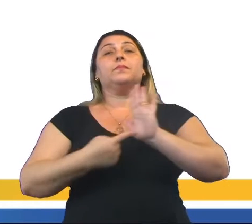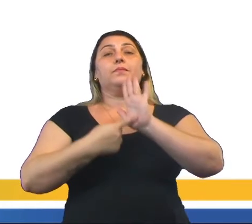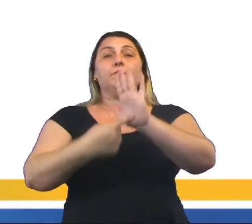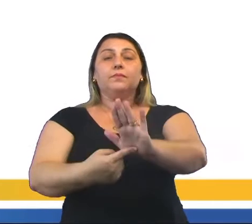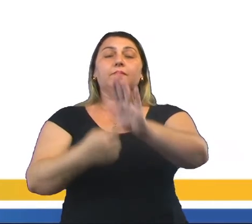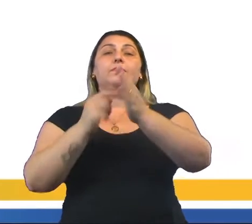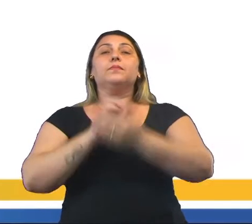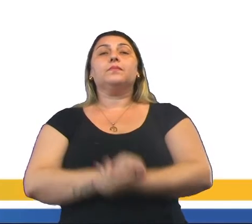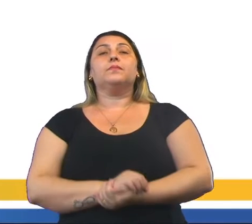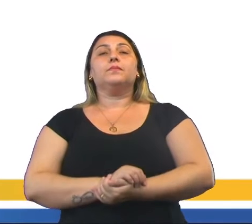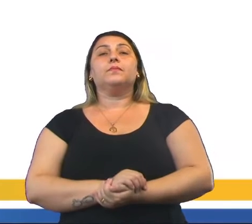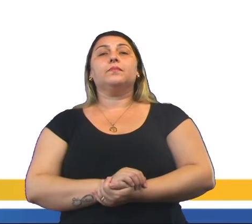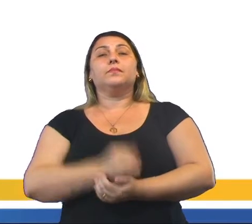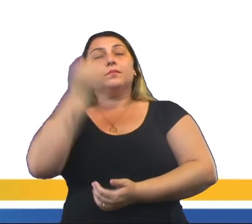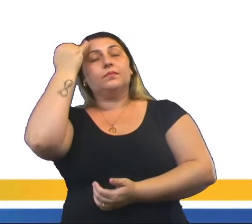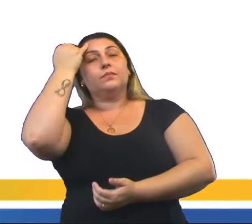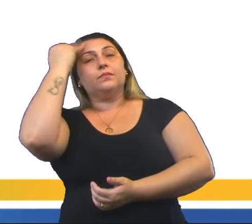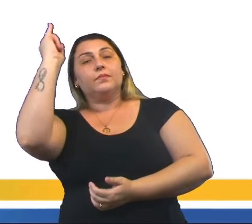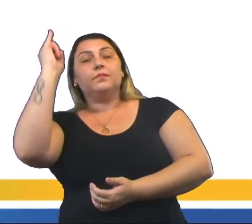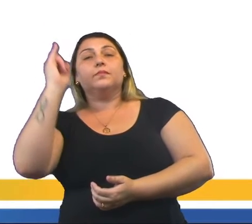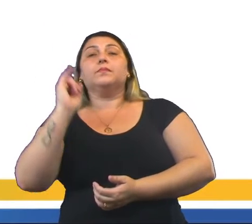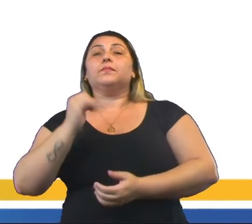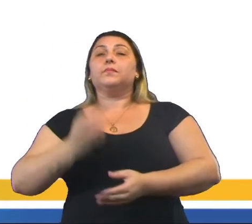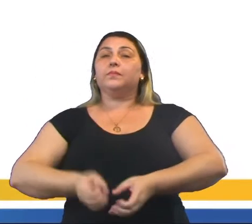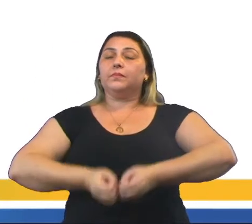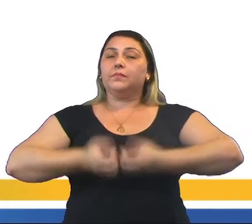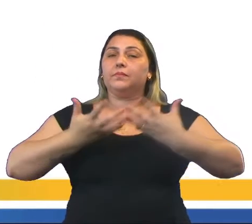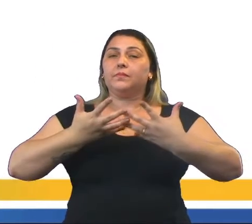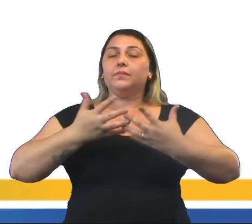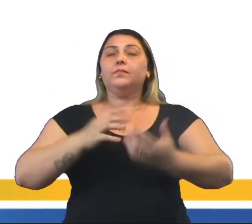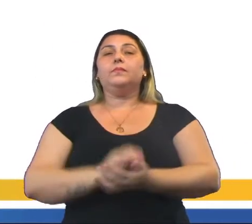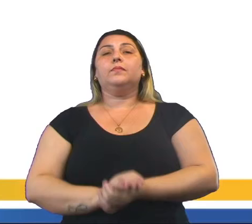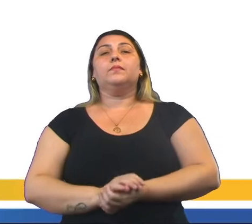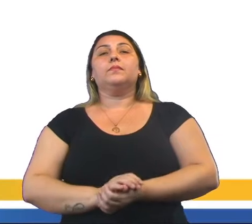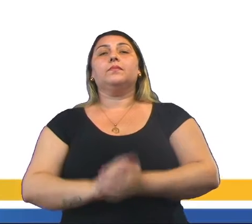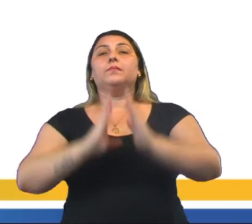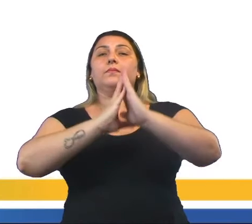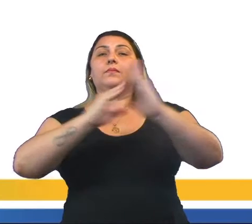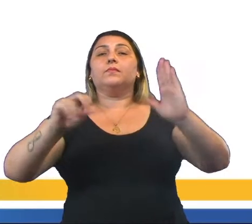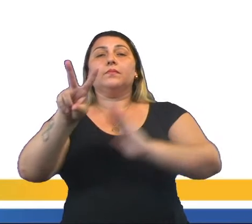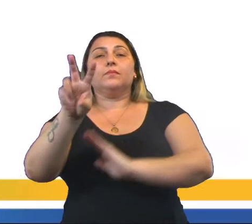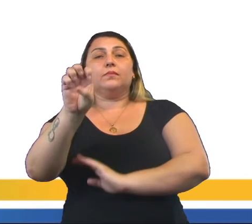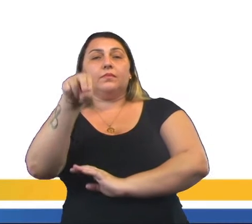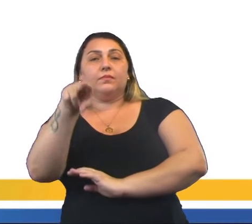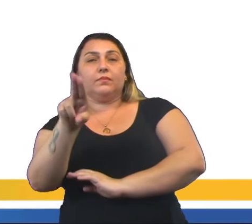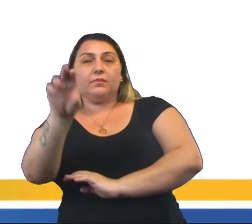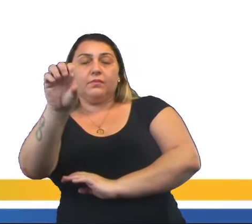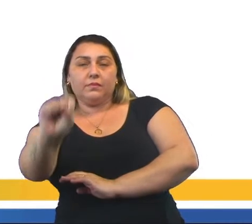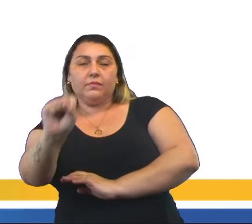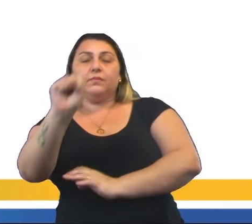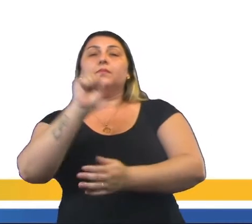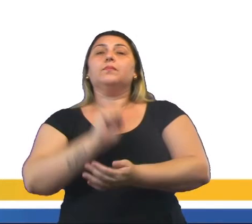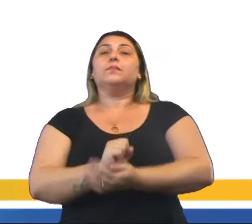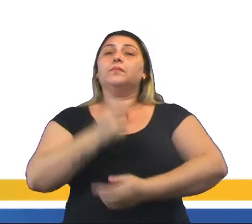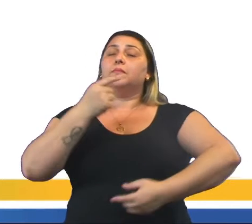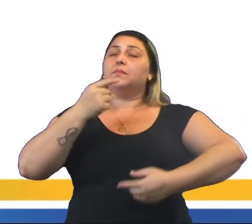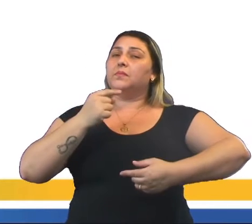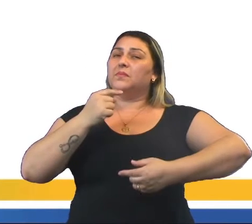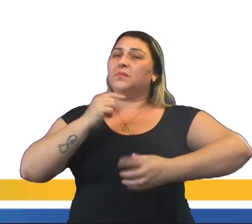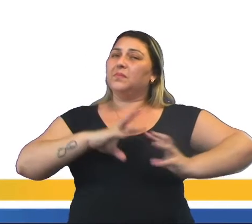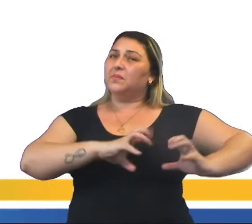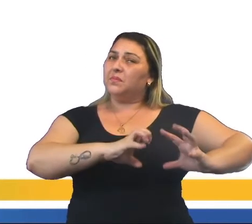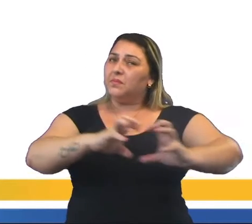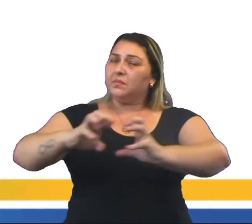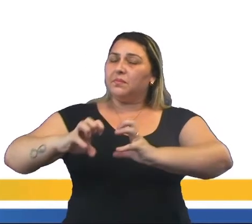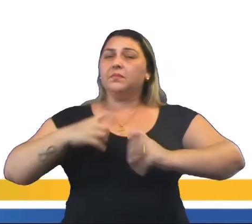isso. Ele criou um poema chamado O Retrato de Vênus, que gerou uma grande polêmica entre os críticos.